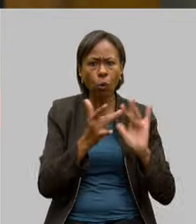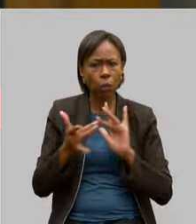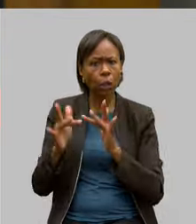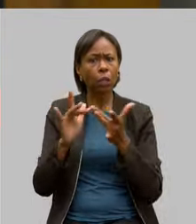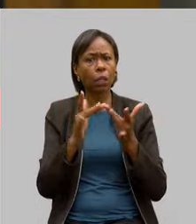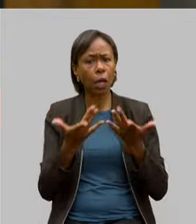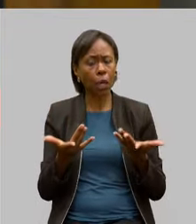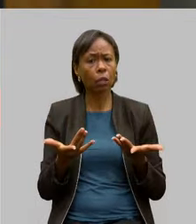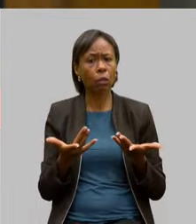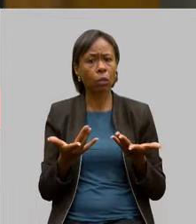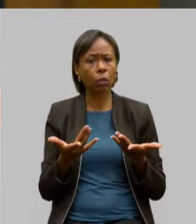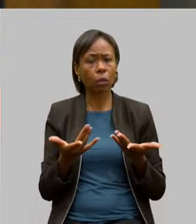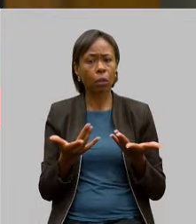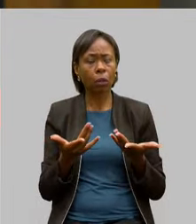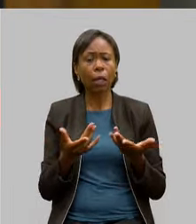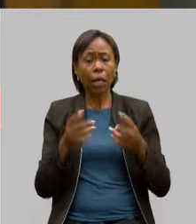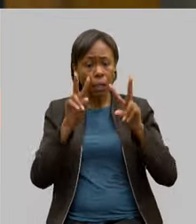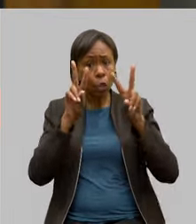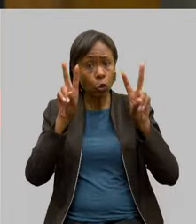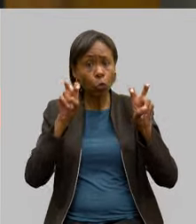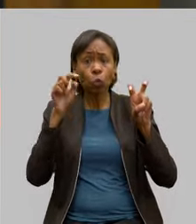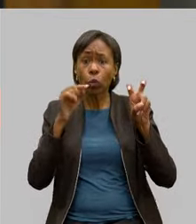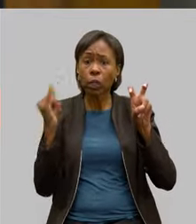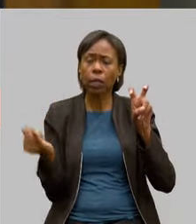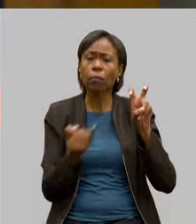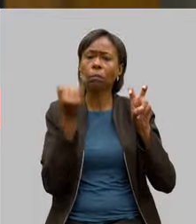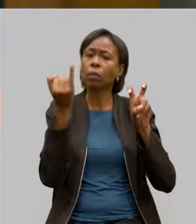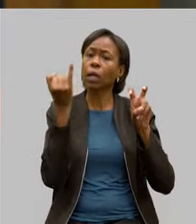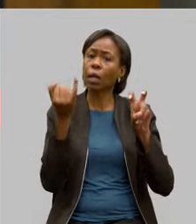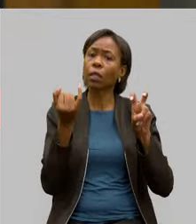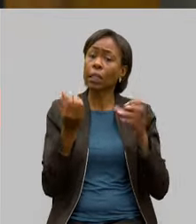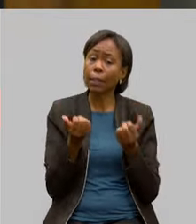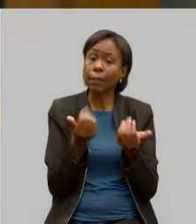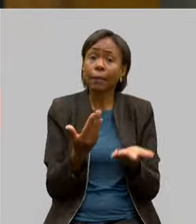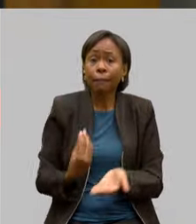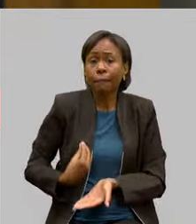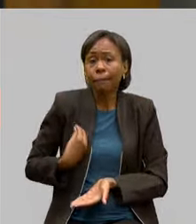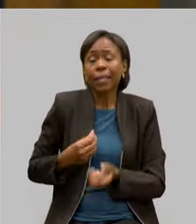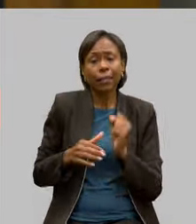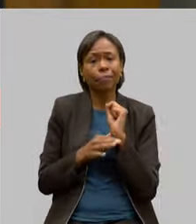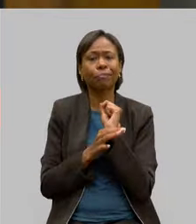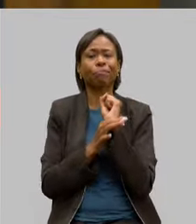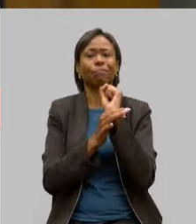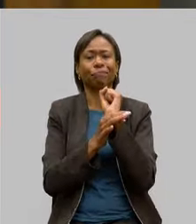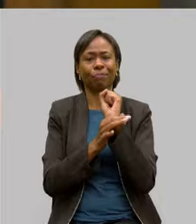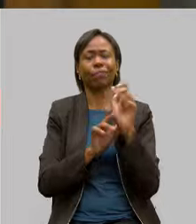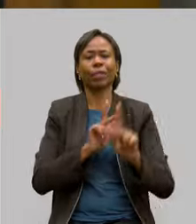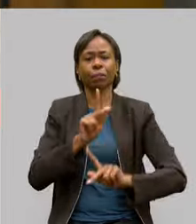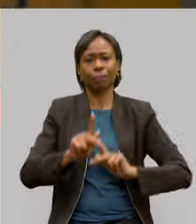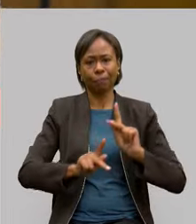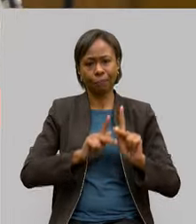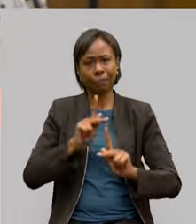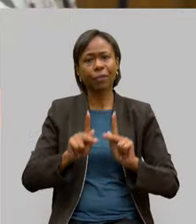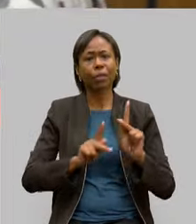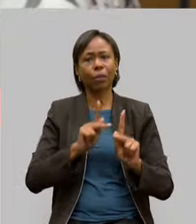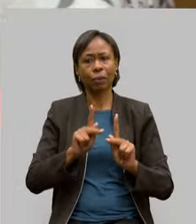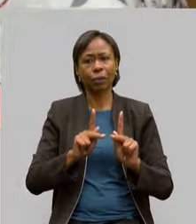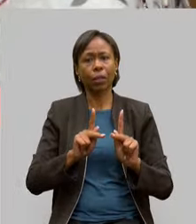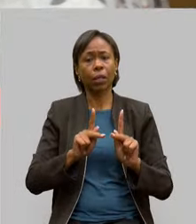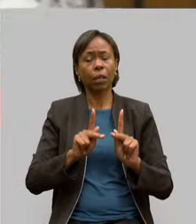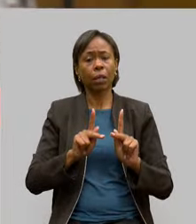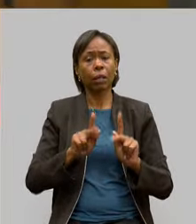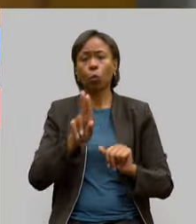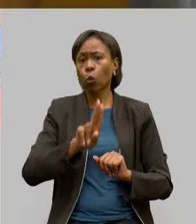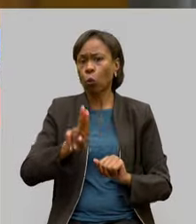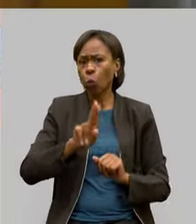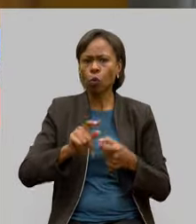que realmente importam que é gerar vida que é gerar segurança paraas pessoas segurança na utilização